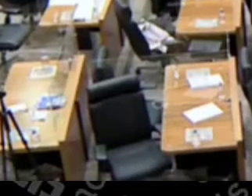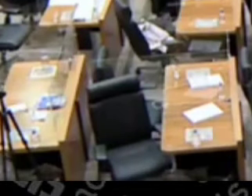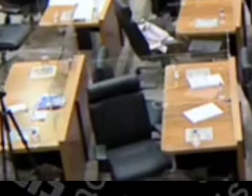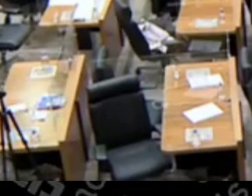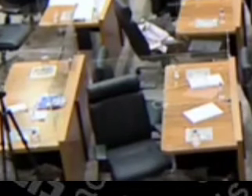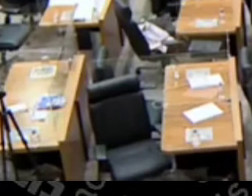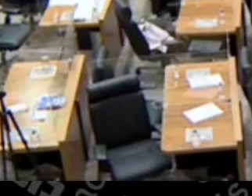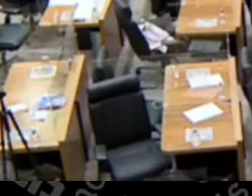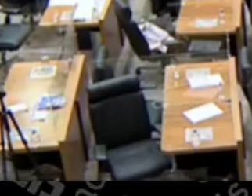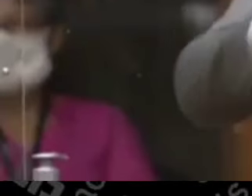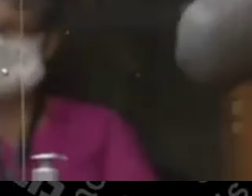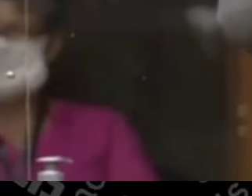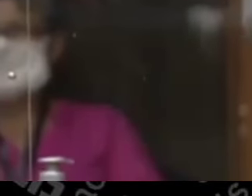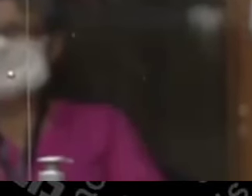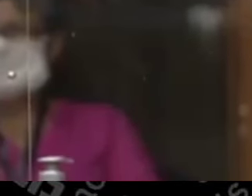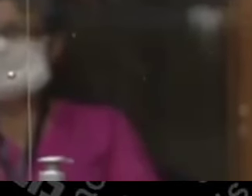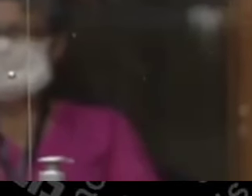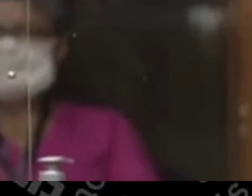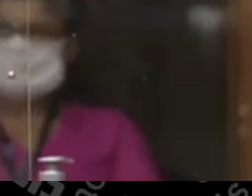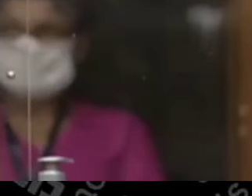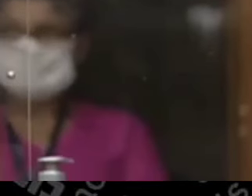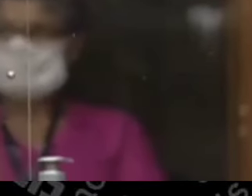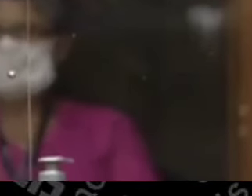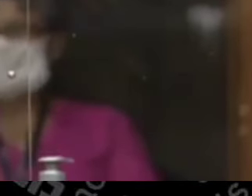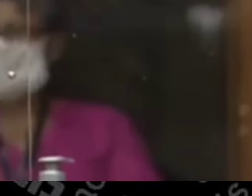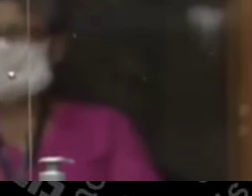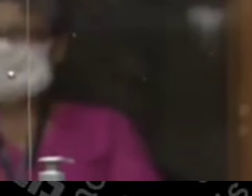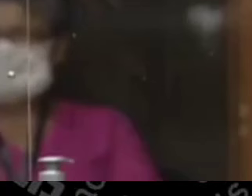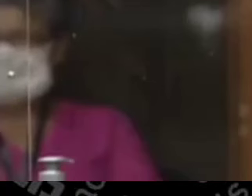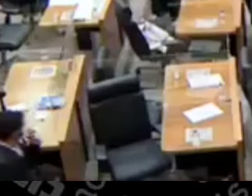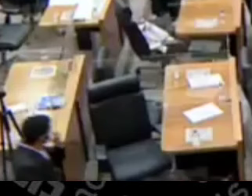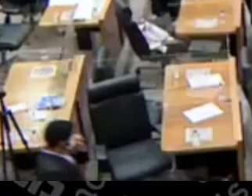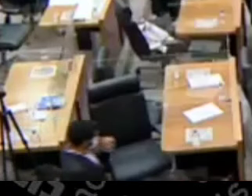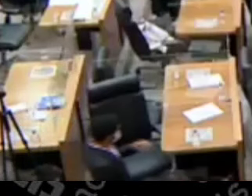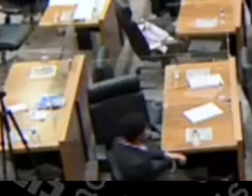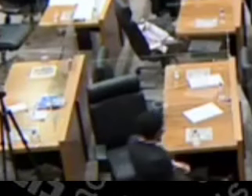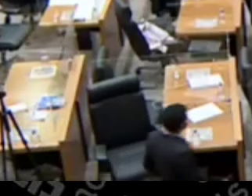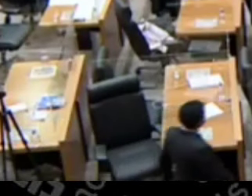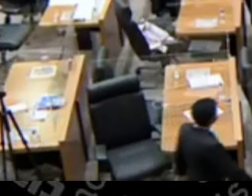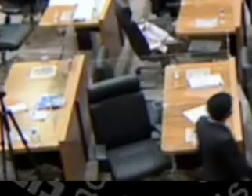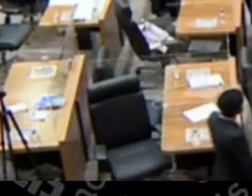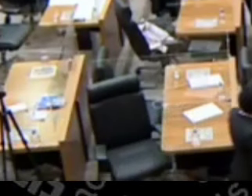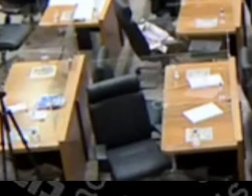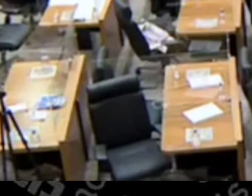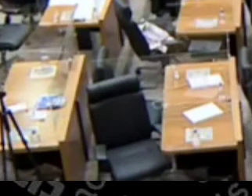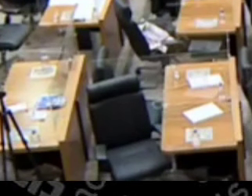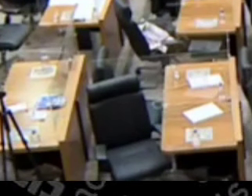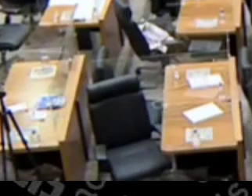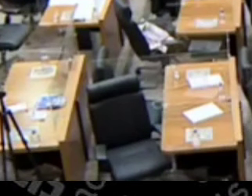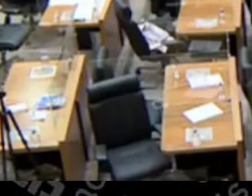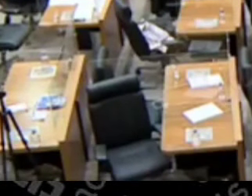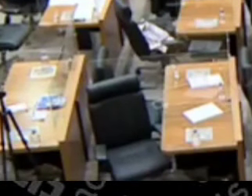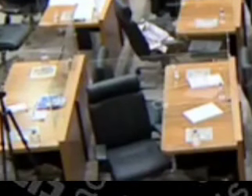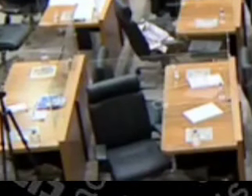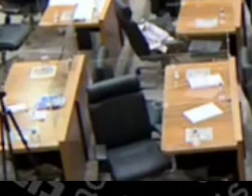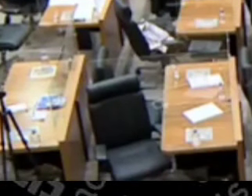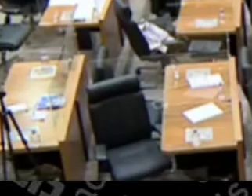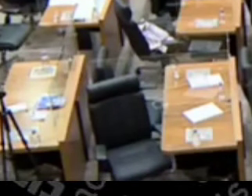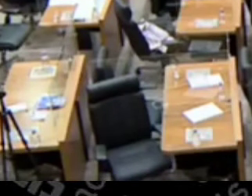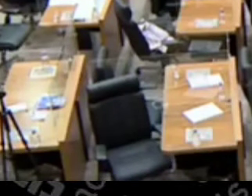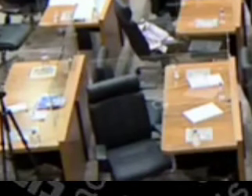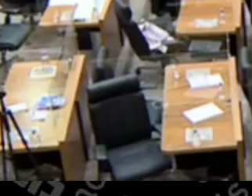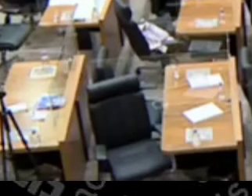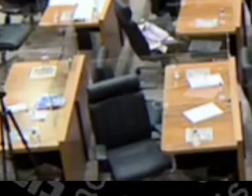o artista com orgulho é com muito orgulho e me exatamente me sustentei